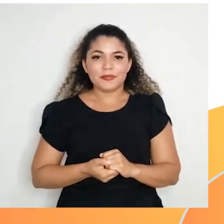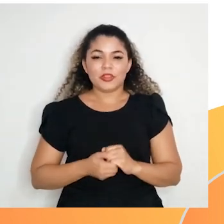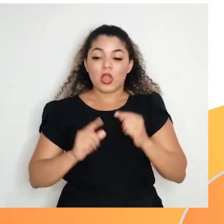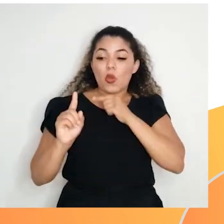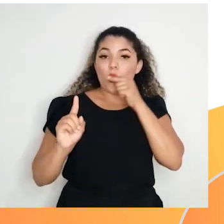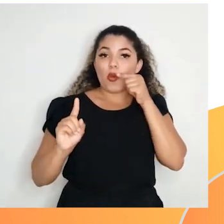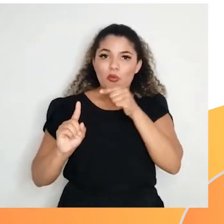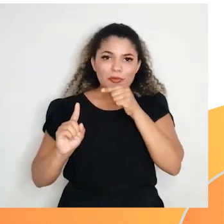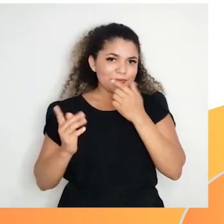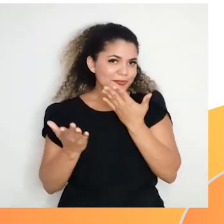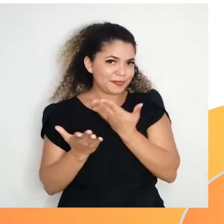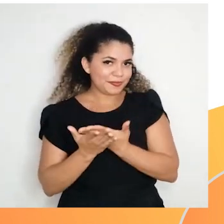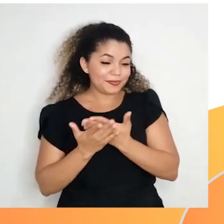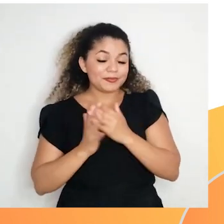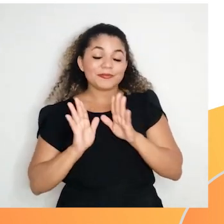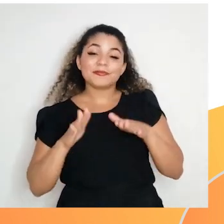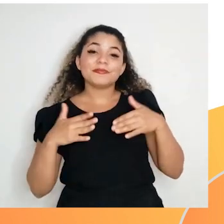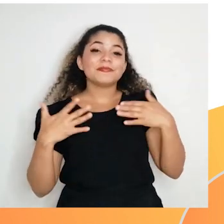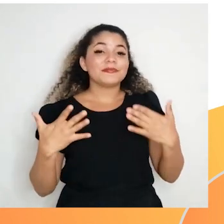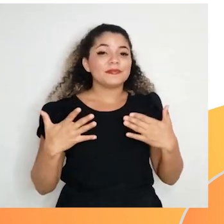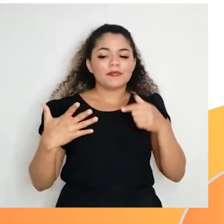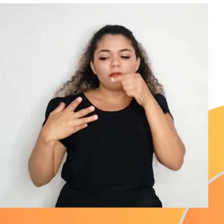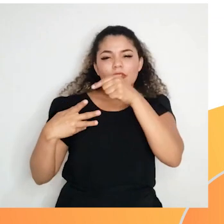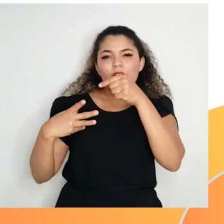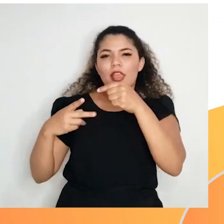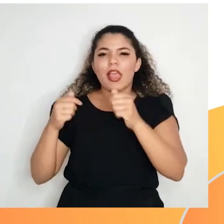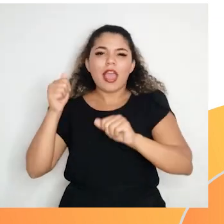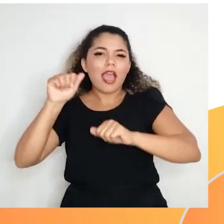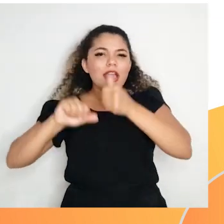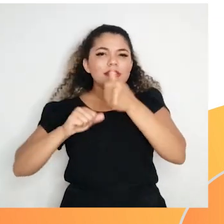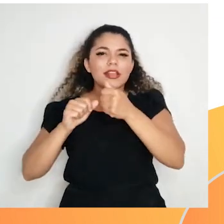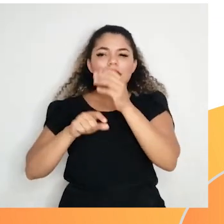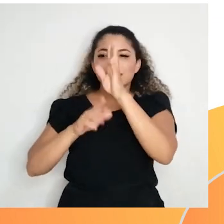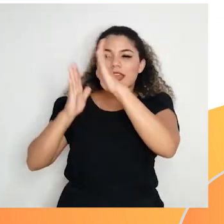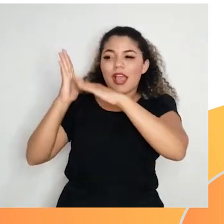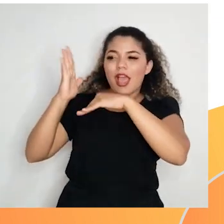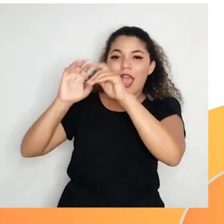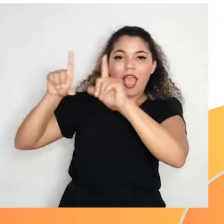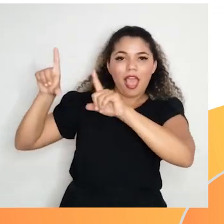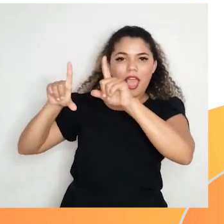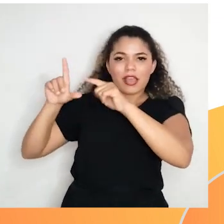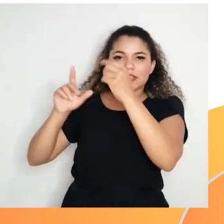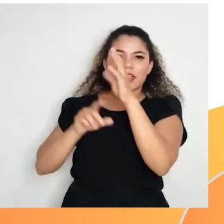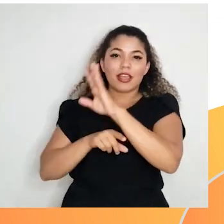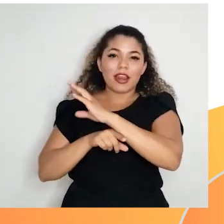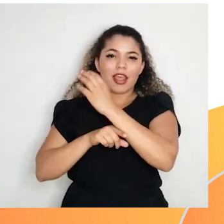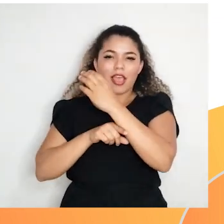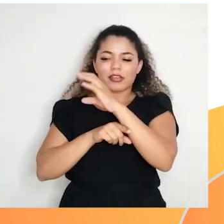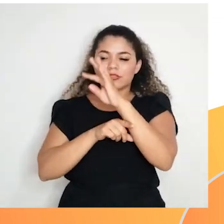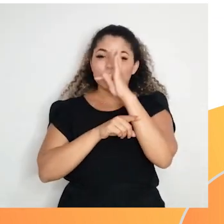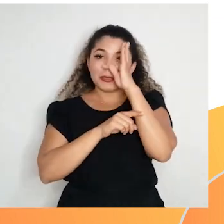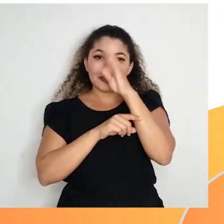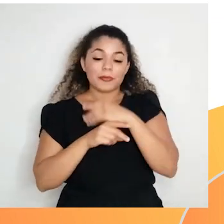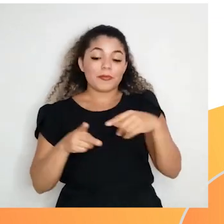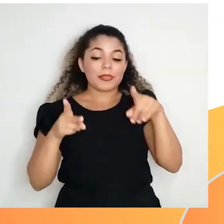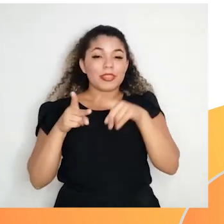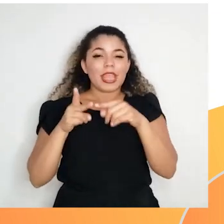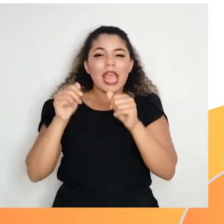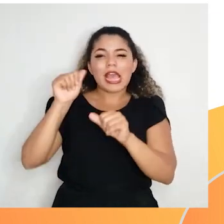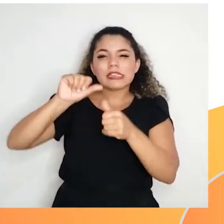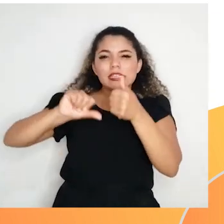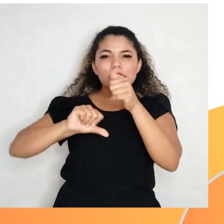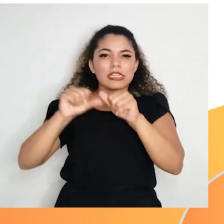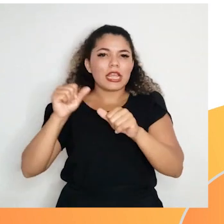Os objetivos da nossa aula é analisar a tela Os Girassóis do pintor Van Gogh, analisar